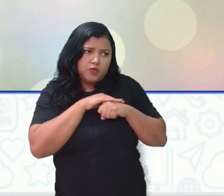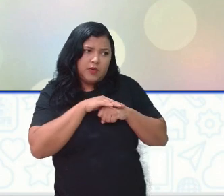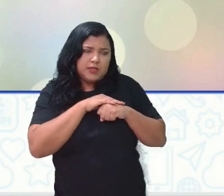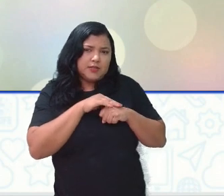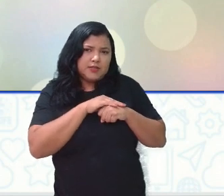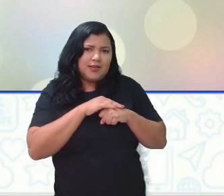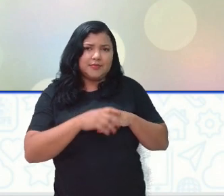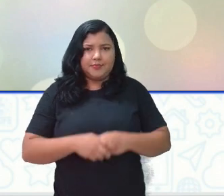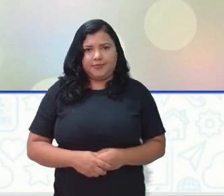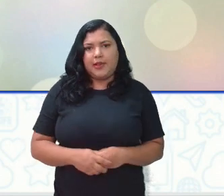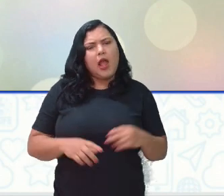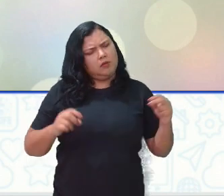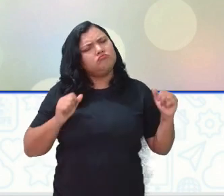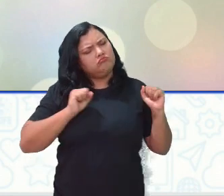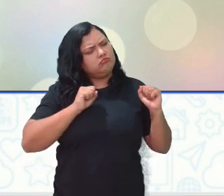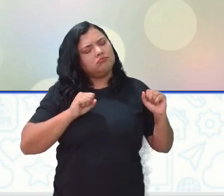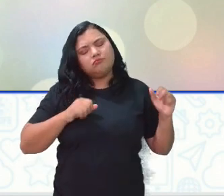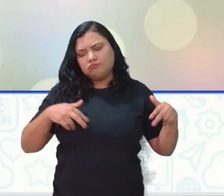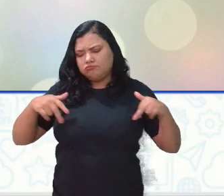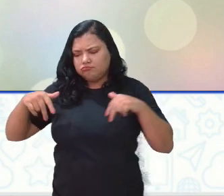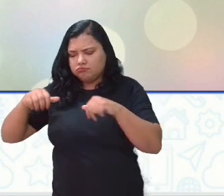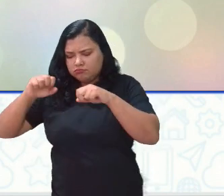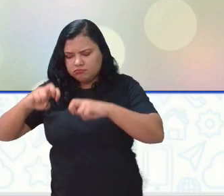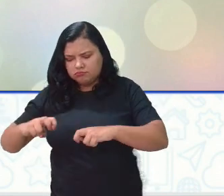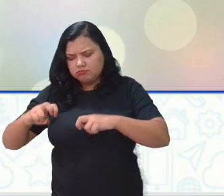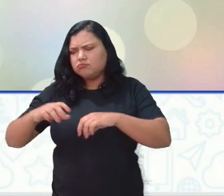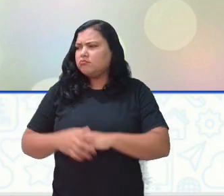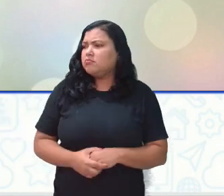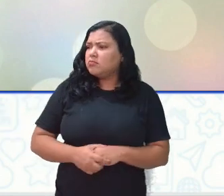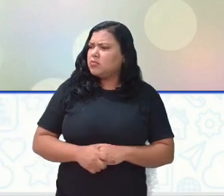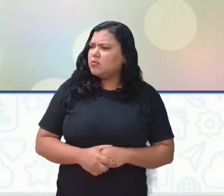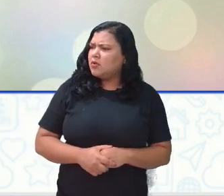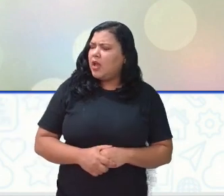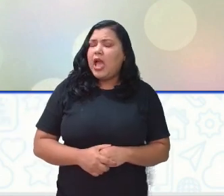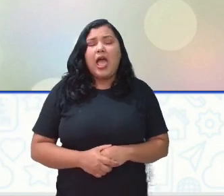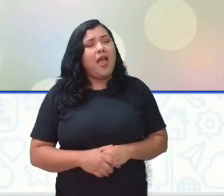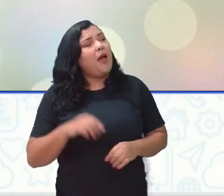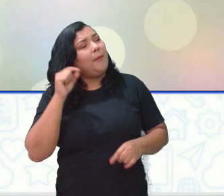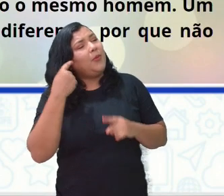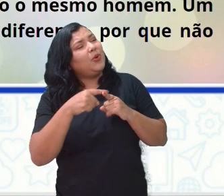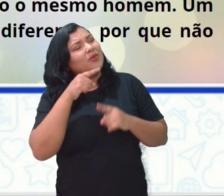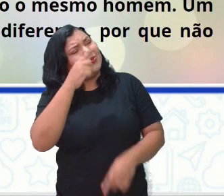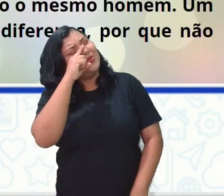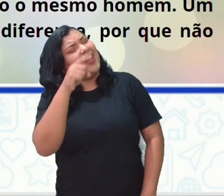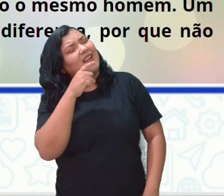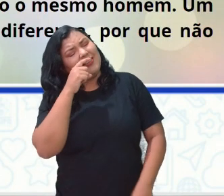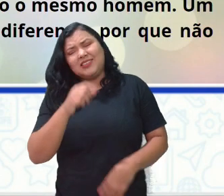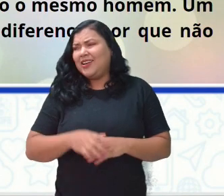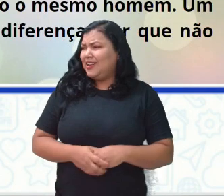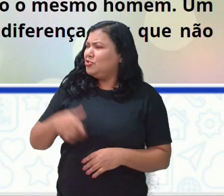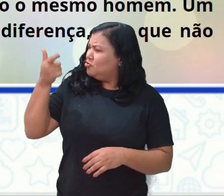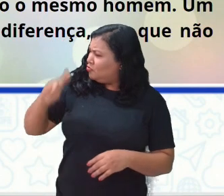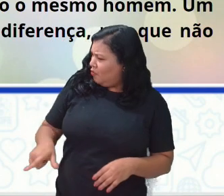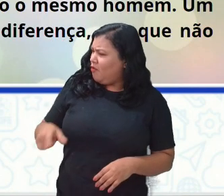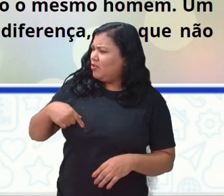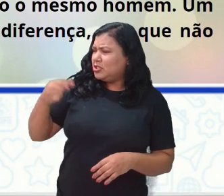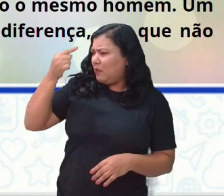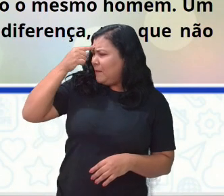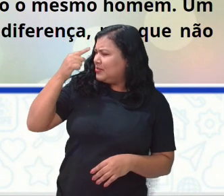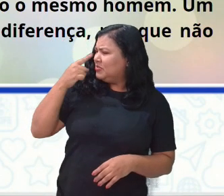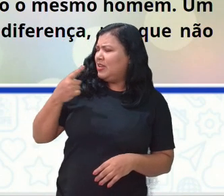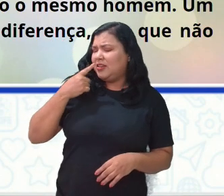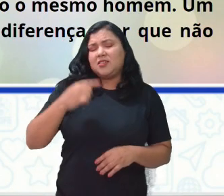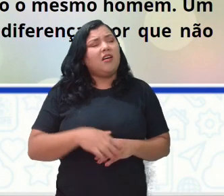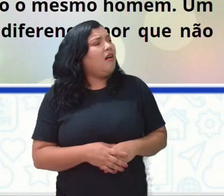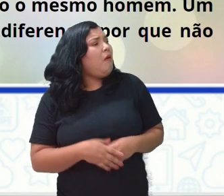É sobre esse seu nariz. O meu nariz outra vez? Mas vocês só pensam nisso? Papai, como é que nós não